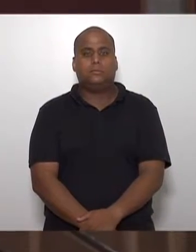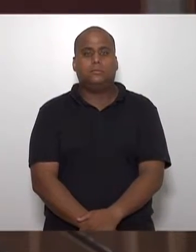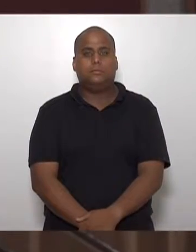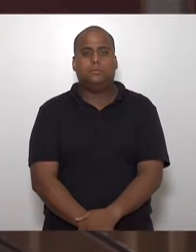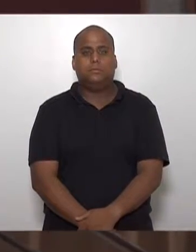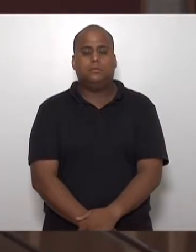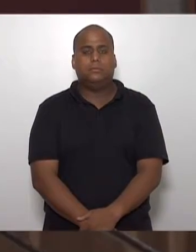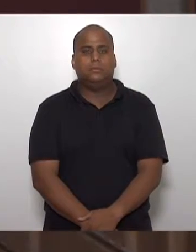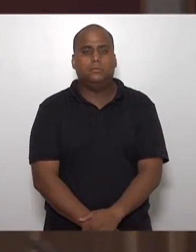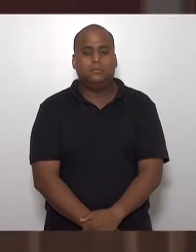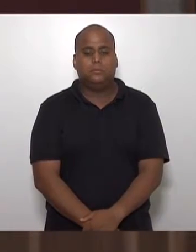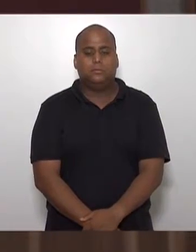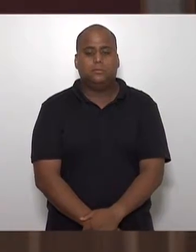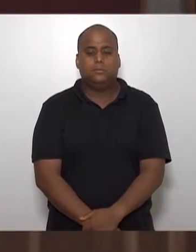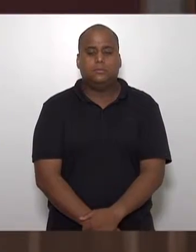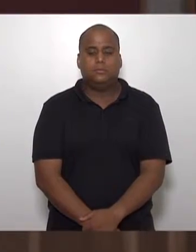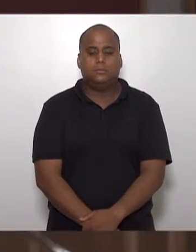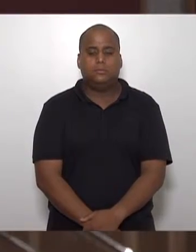all